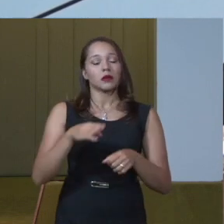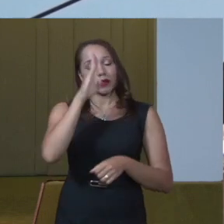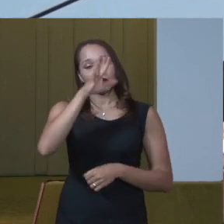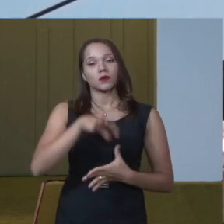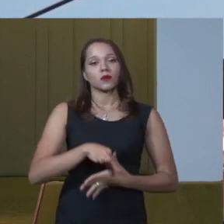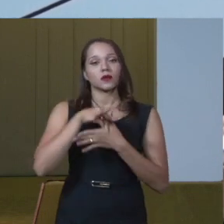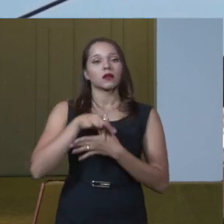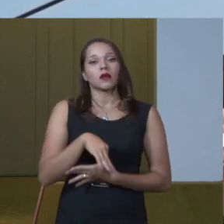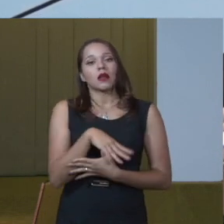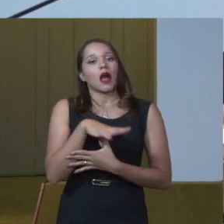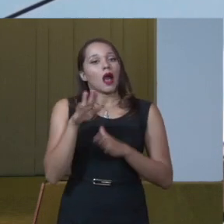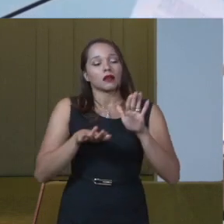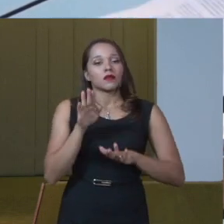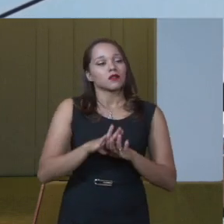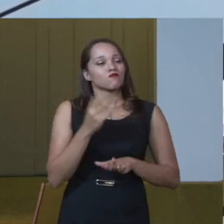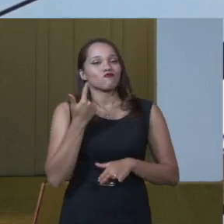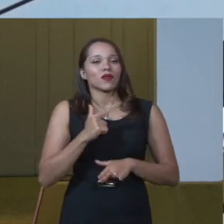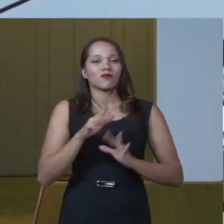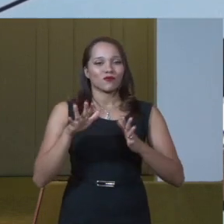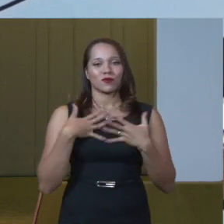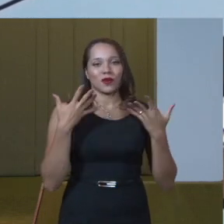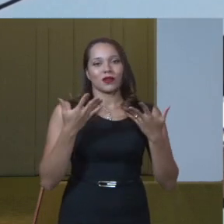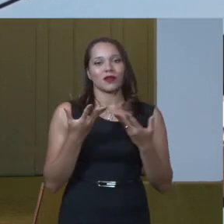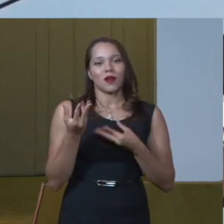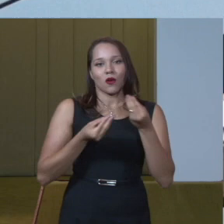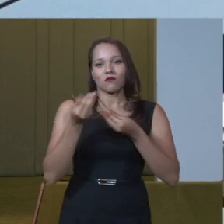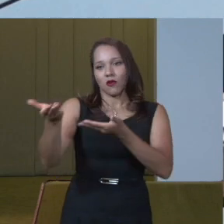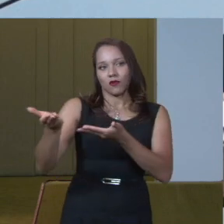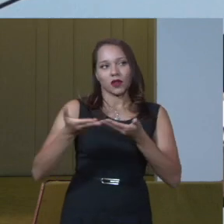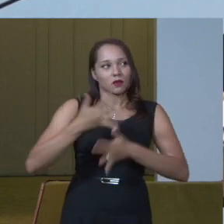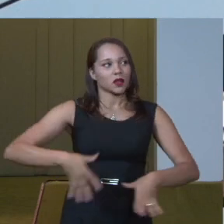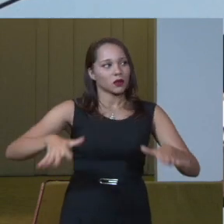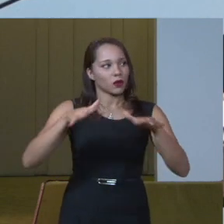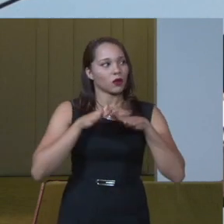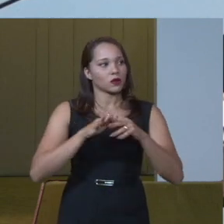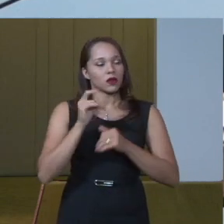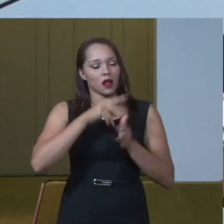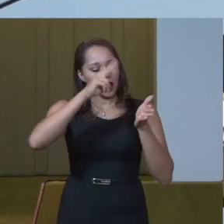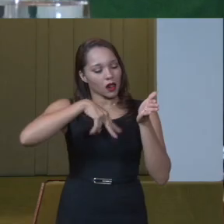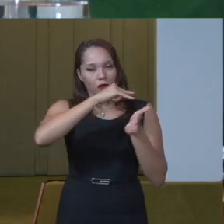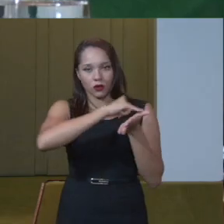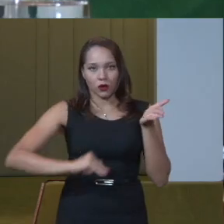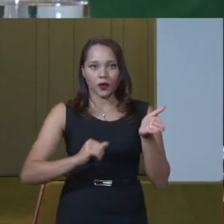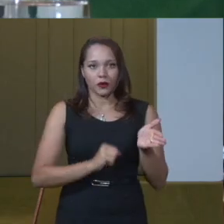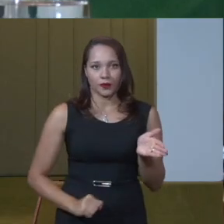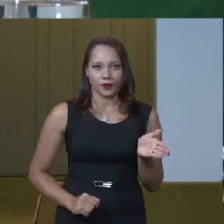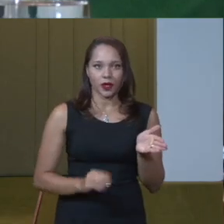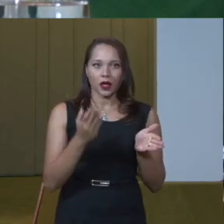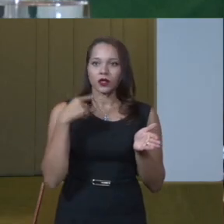Conselho, não deve ter tido, talvez, muitas surpresas. De toda forma, convidamos a todos a ler detidamente o documento.